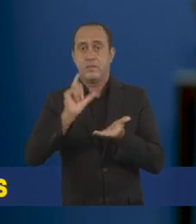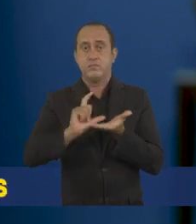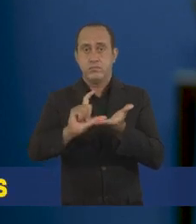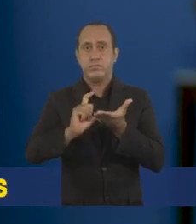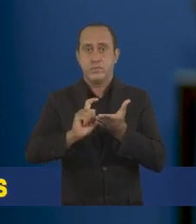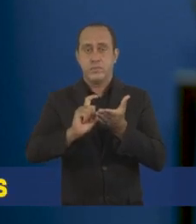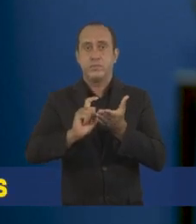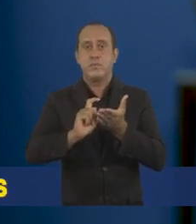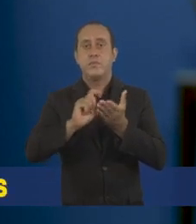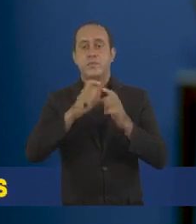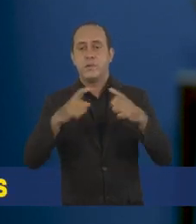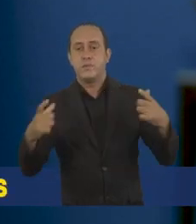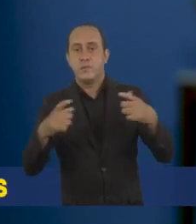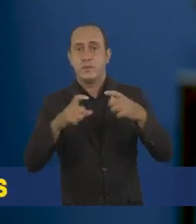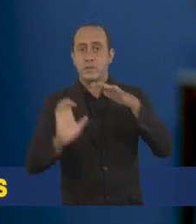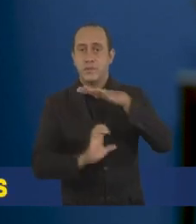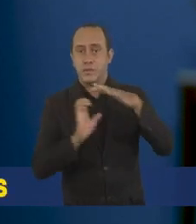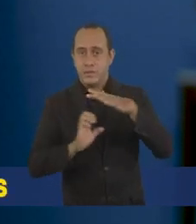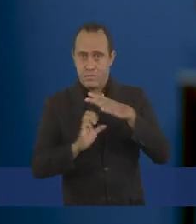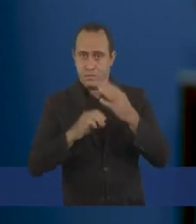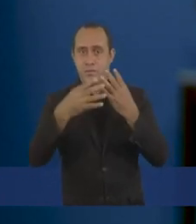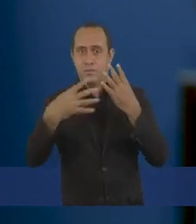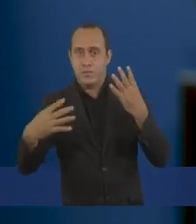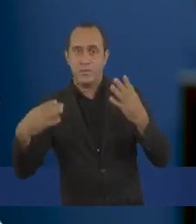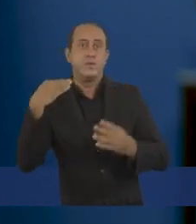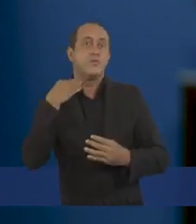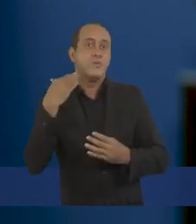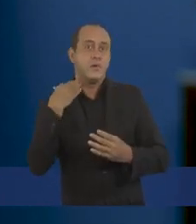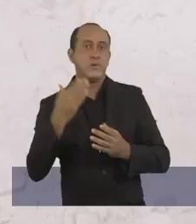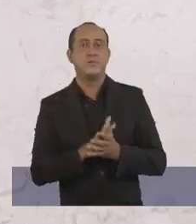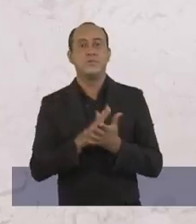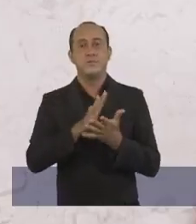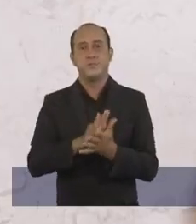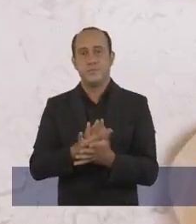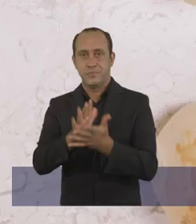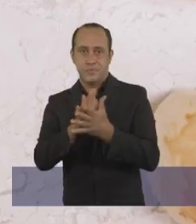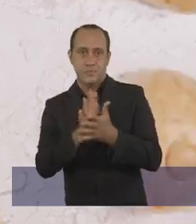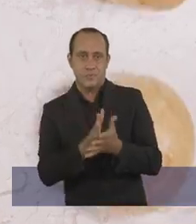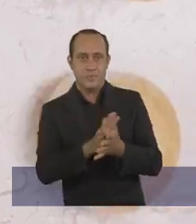crédito para micro, pequenos e médios empreendedores através do Banese.